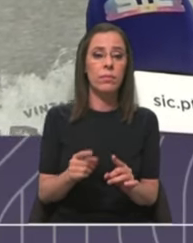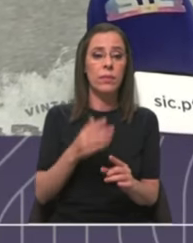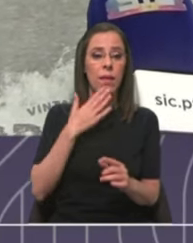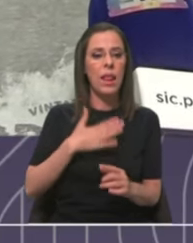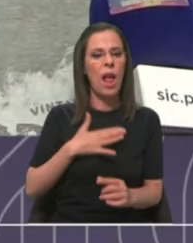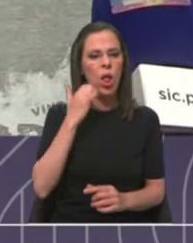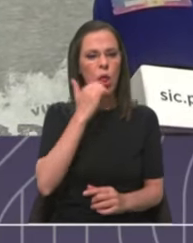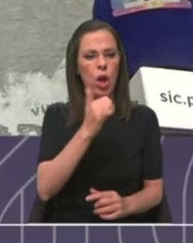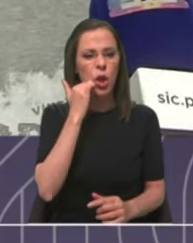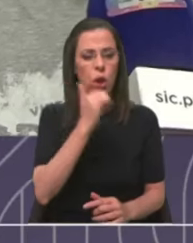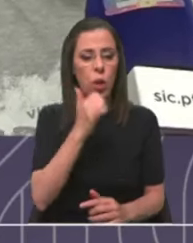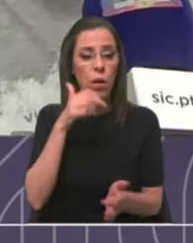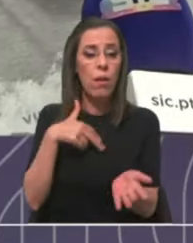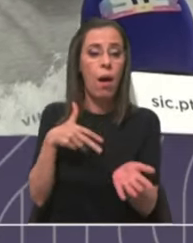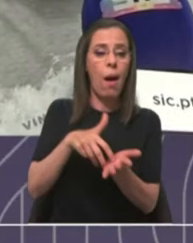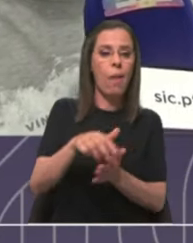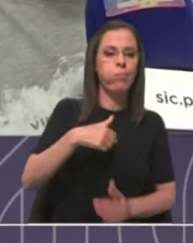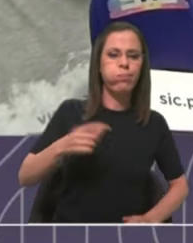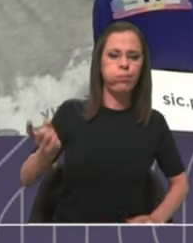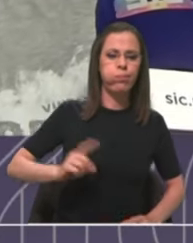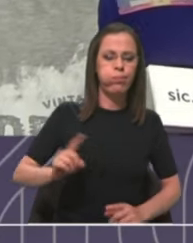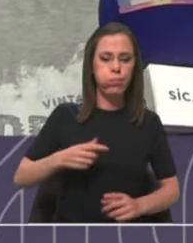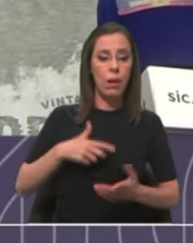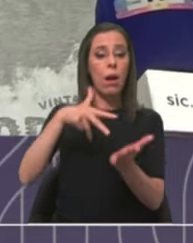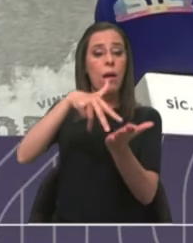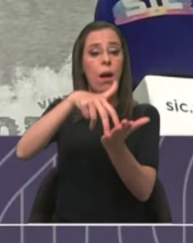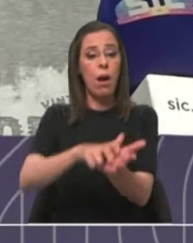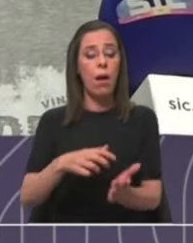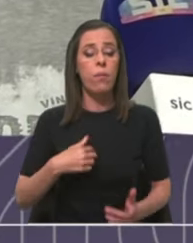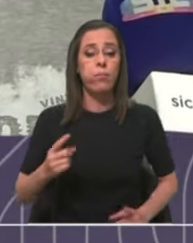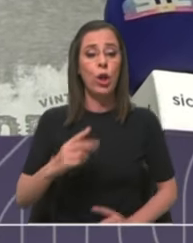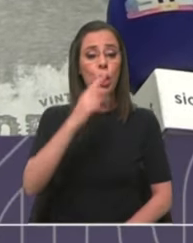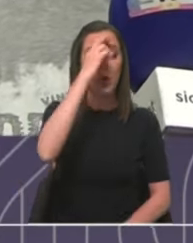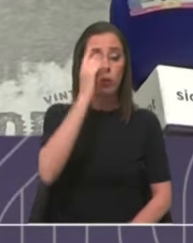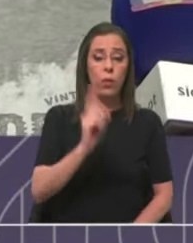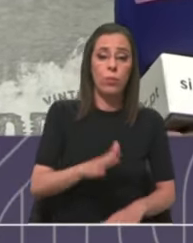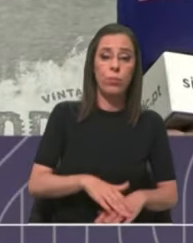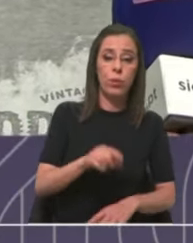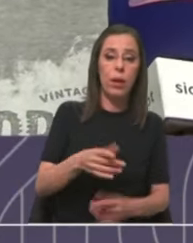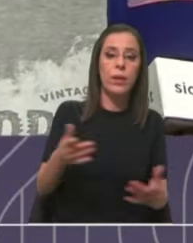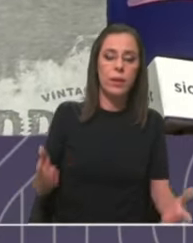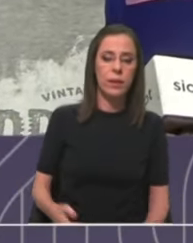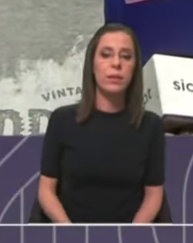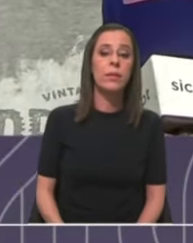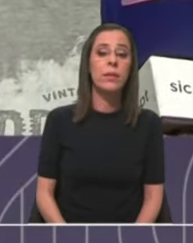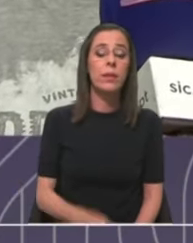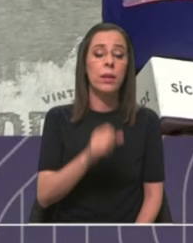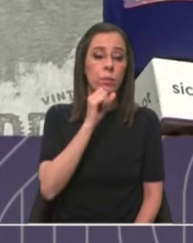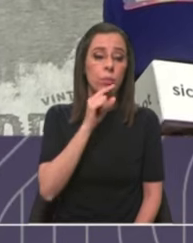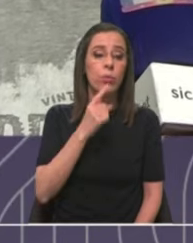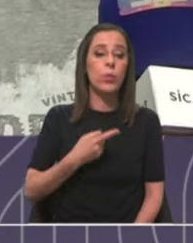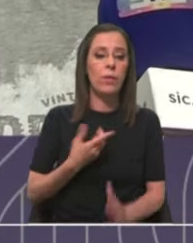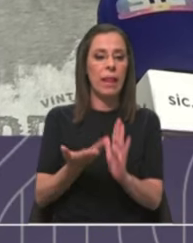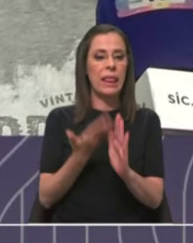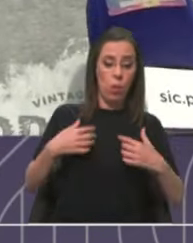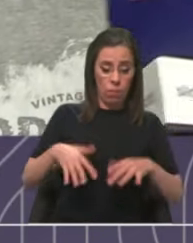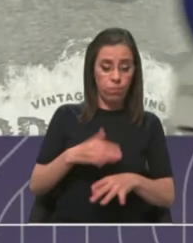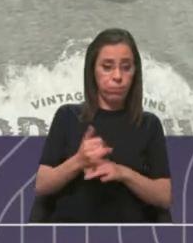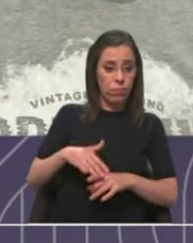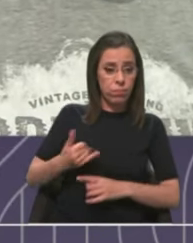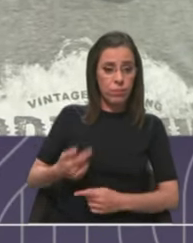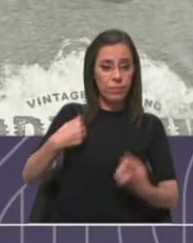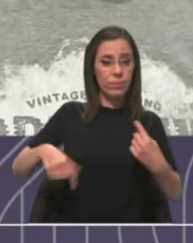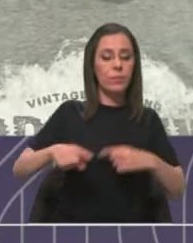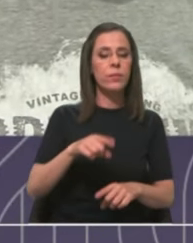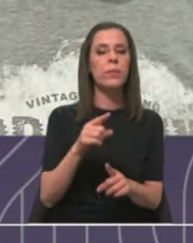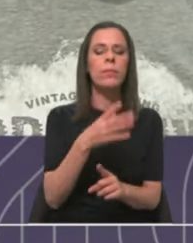dor e eu não consigo andar, não consigo me baixar, não consigo fazer esforços por causa disso. Possivelmente tenho que ir tirar as placas.